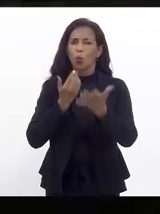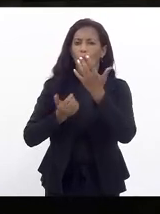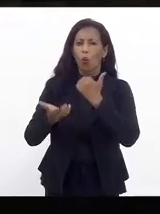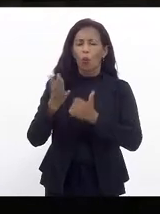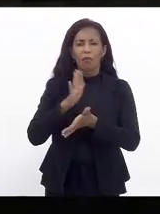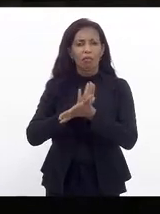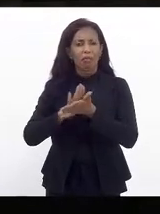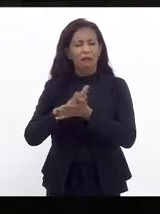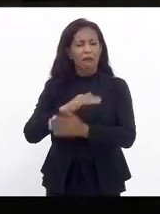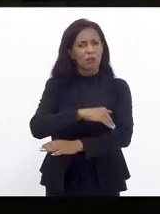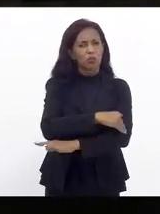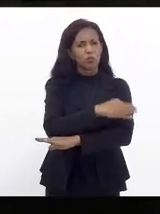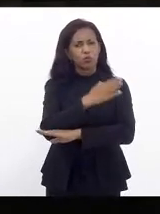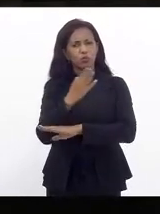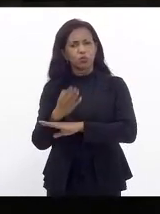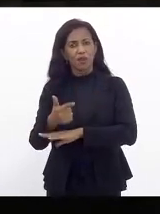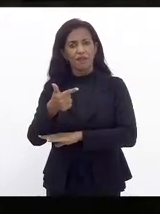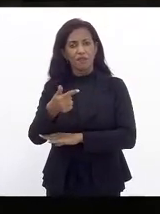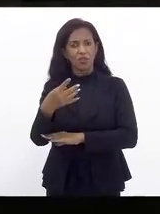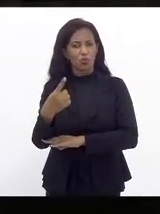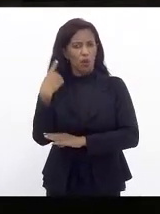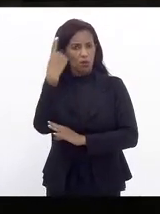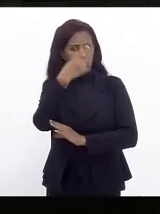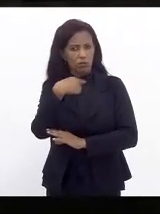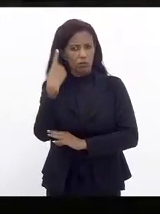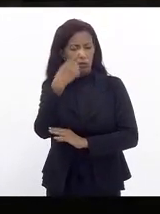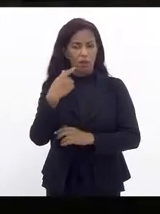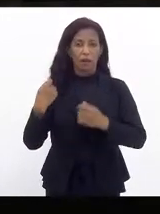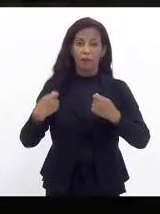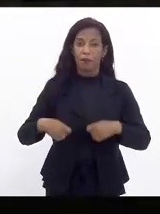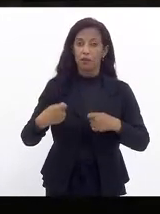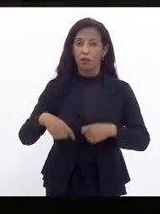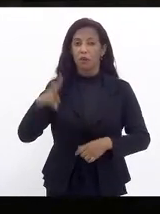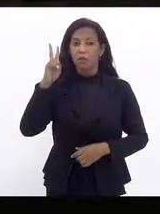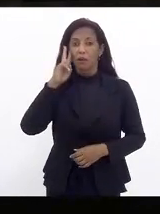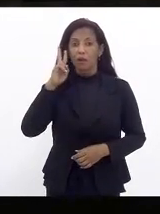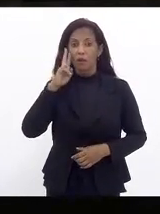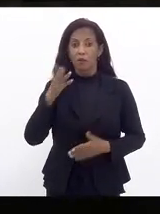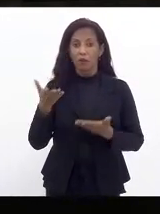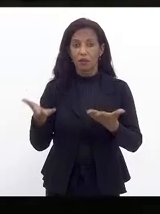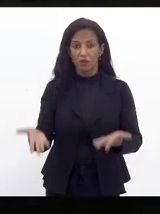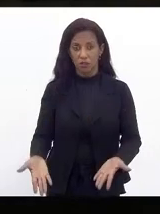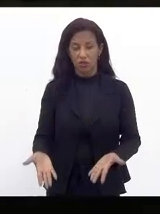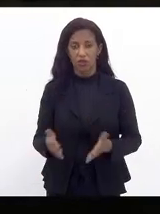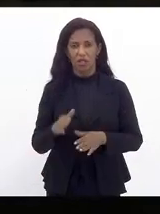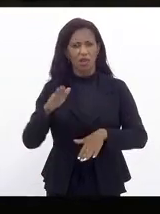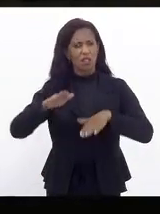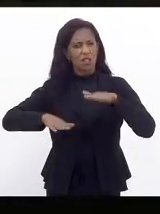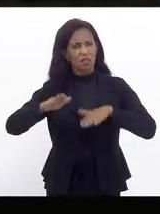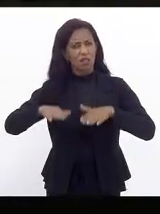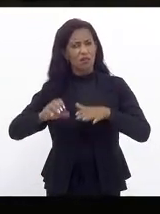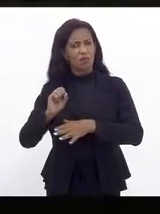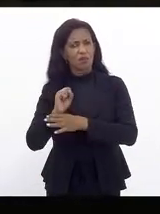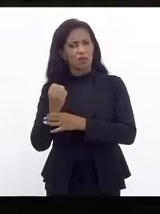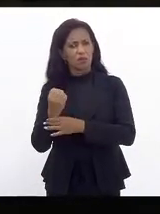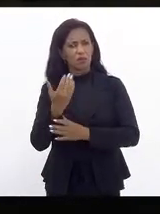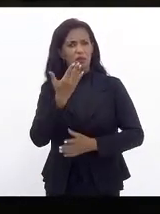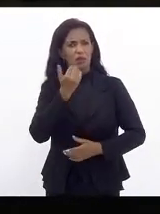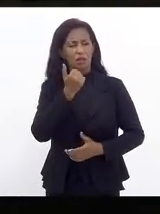dia inteiro, durante 24 horas, precisamos lembrar que estar em nível de segurança